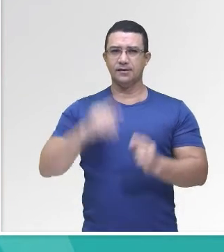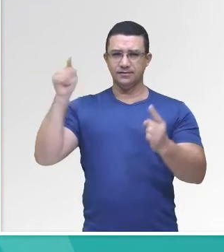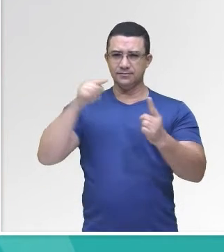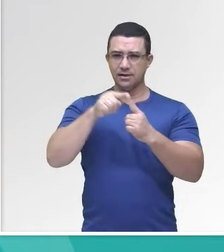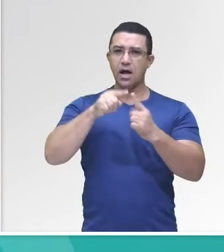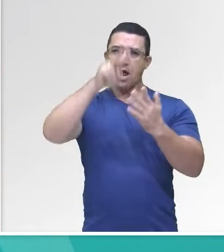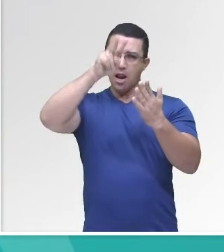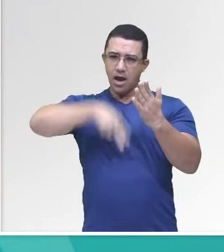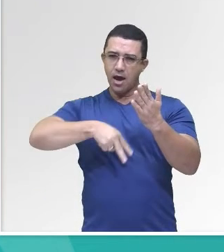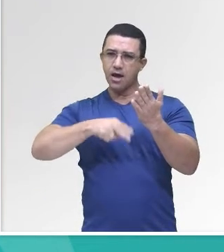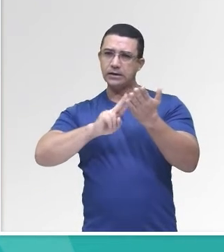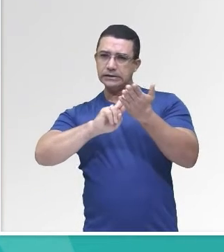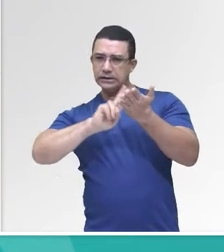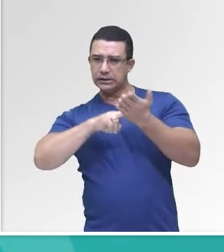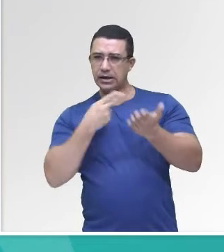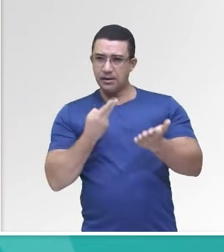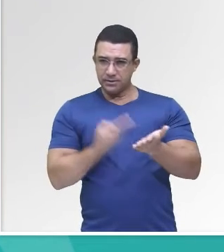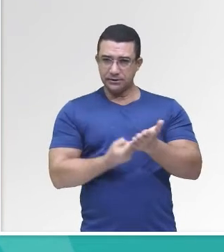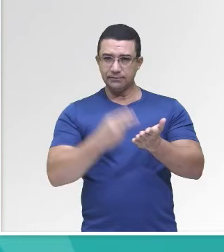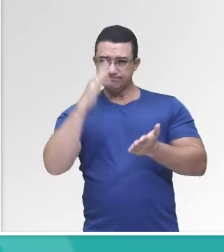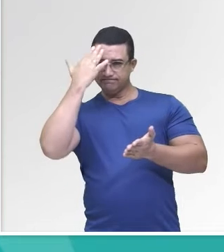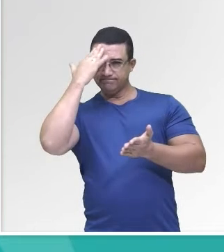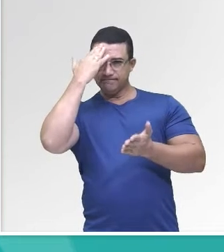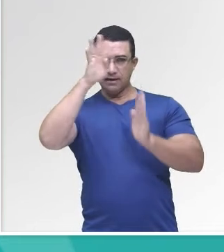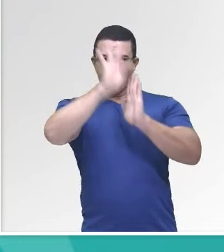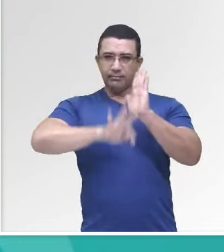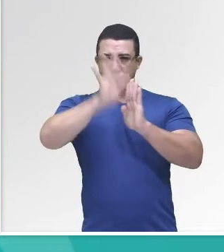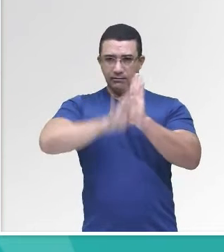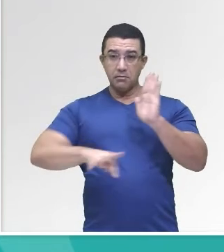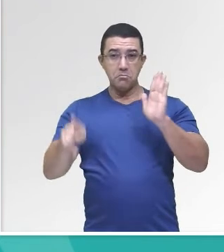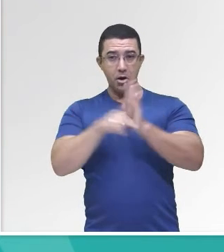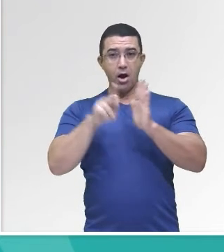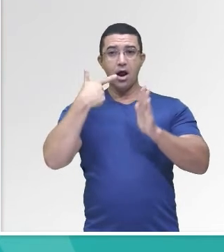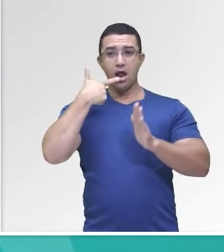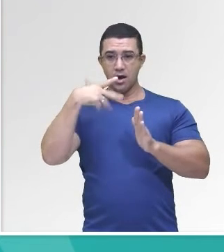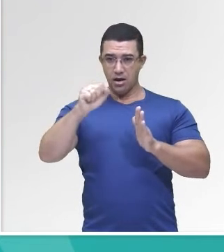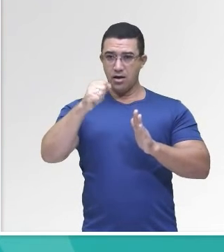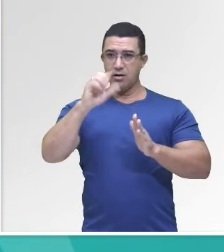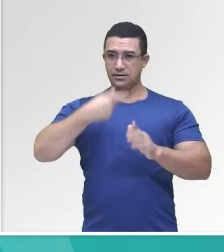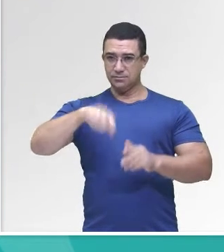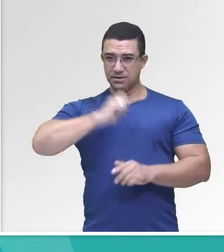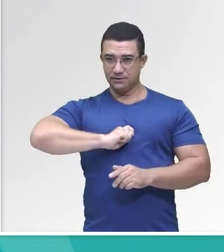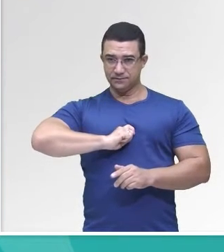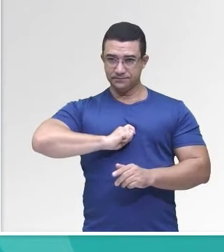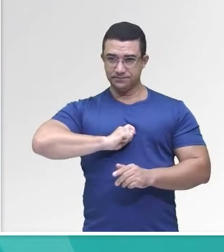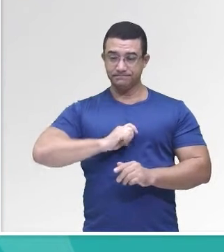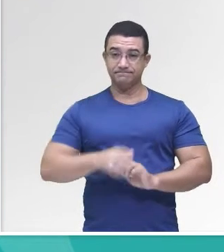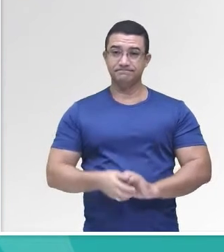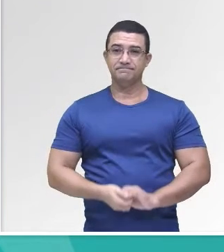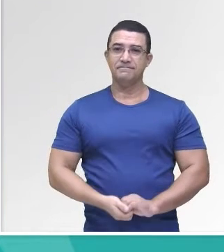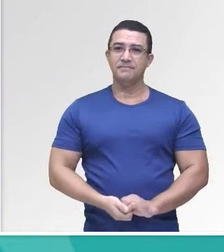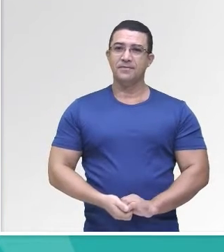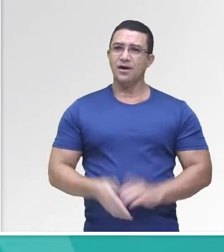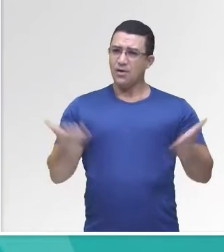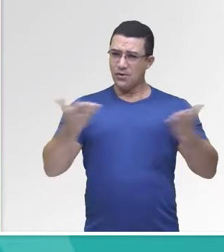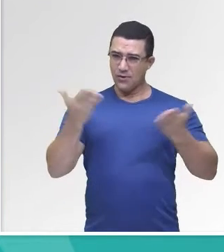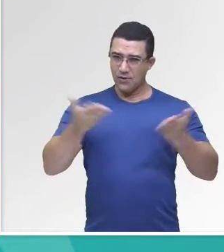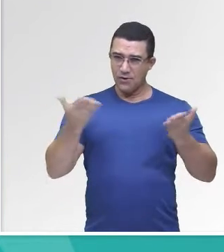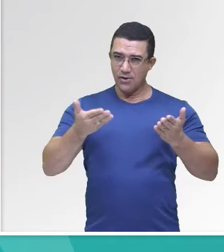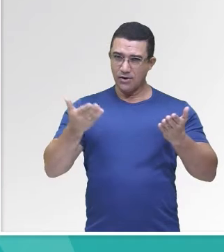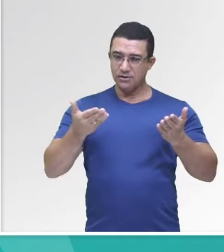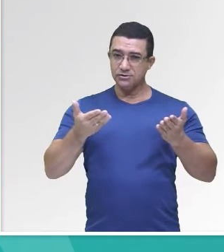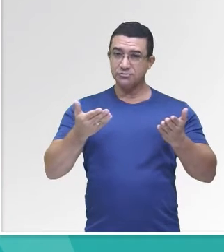Habilidade: ler e interpretar texto em língua espanhola. Hoje nós vamos tratar sobre